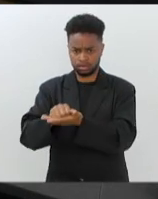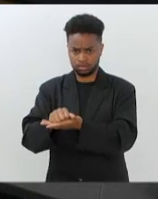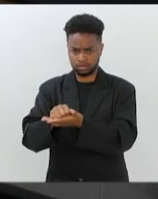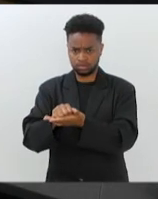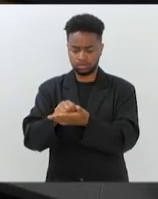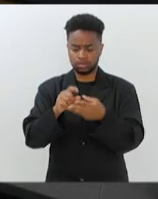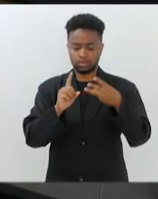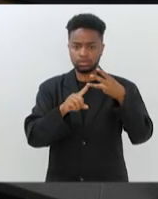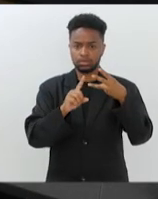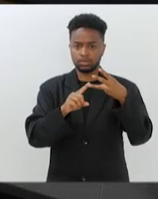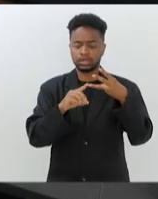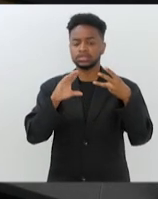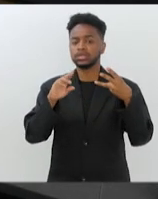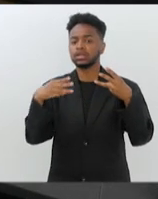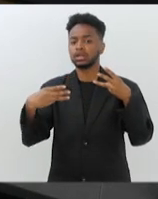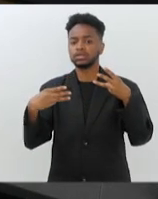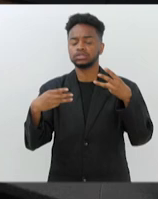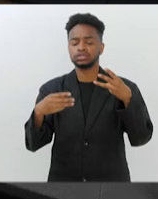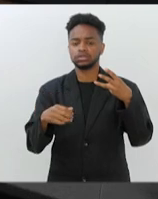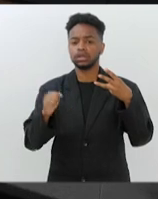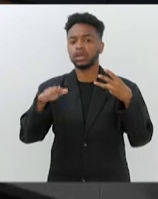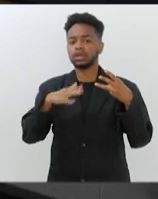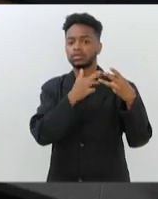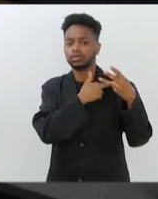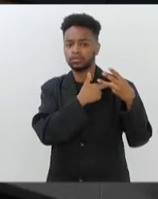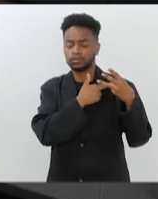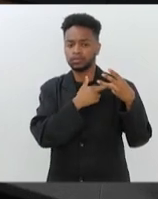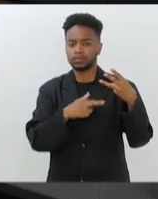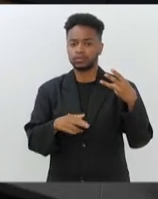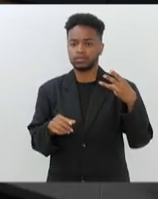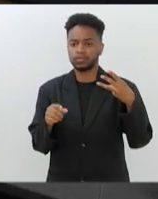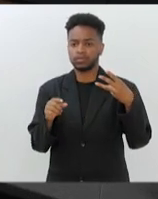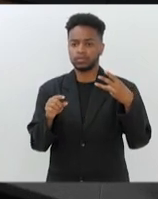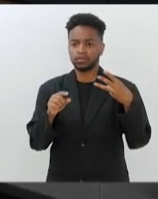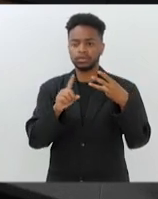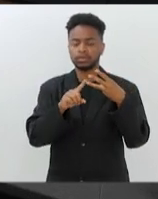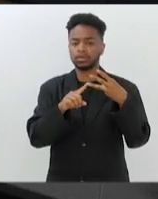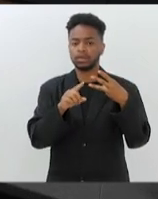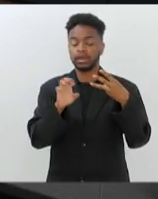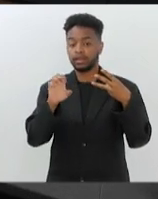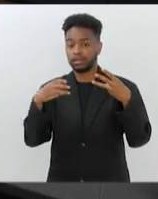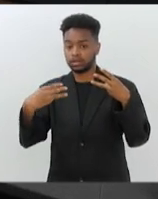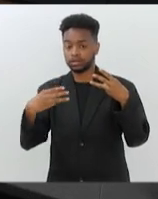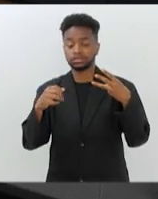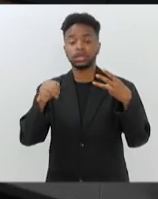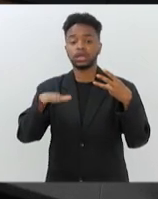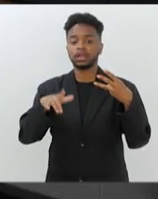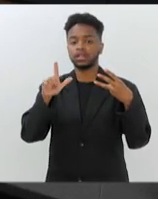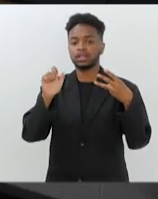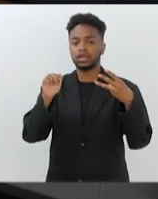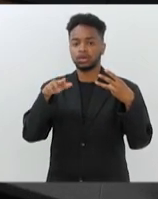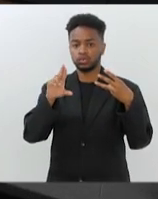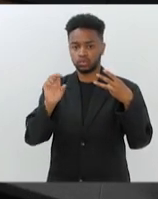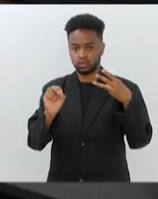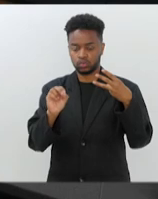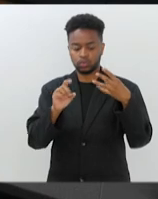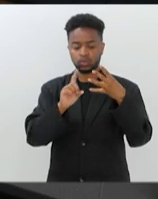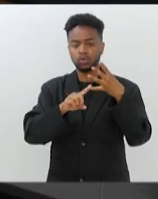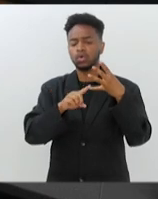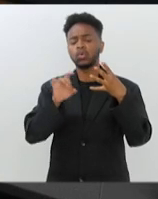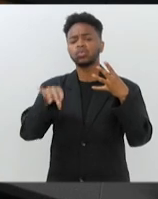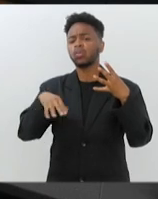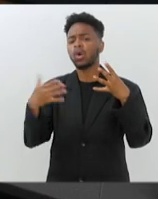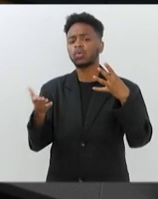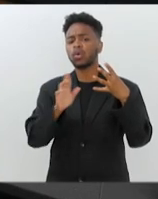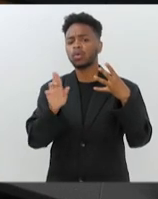Alice a C3 e3s nós tratamos com Leandro é3 é trê é três Leandro e a a última Qual